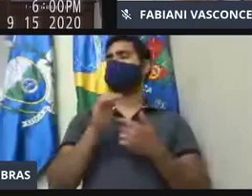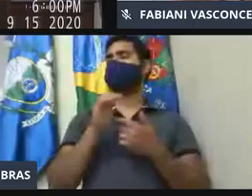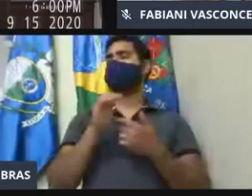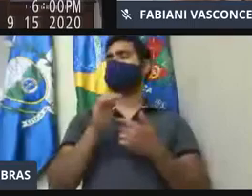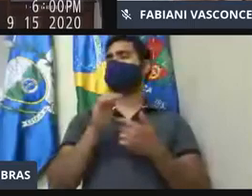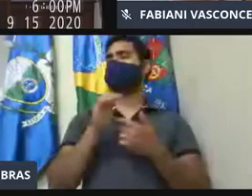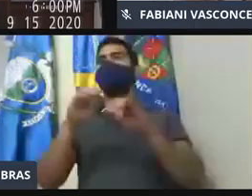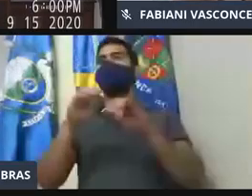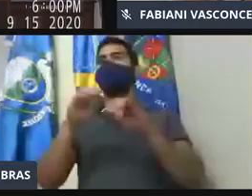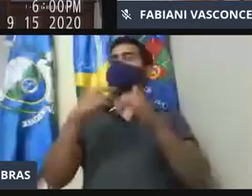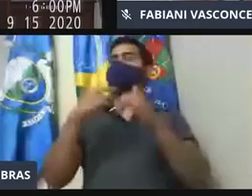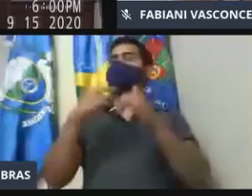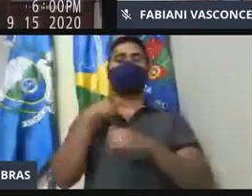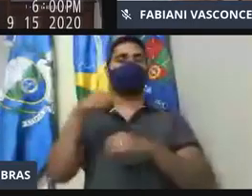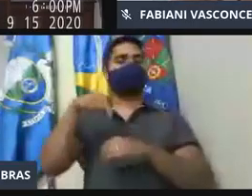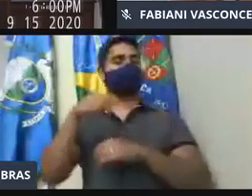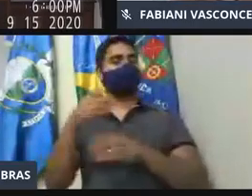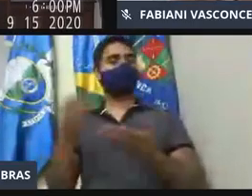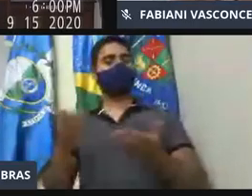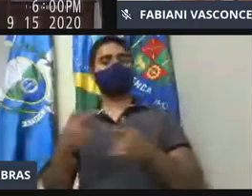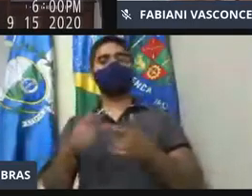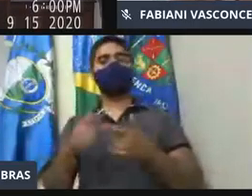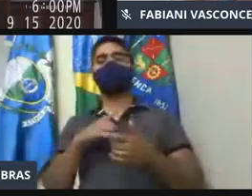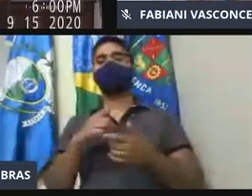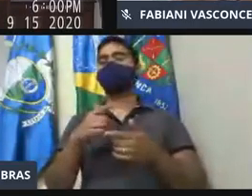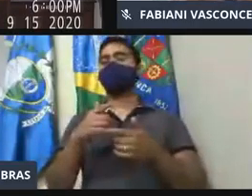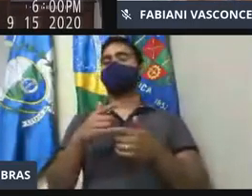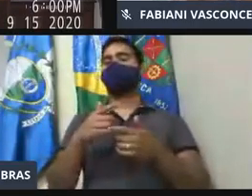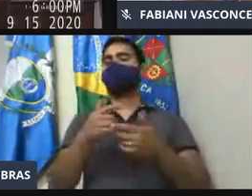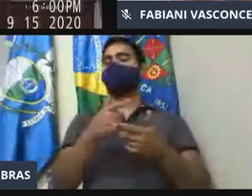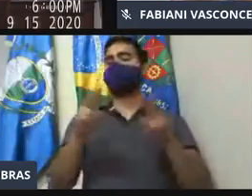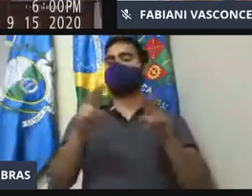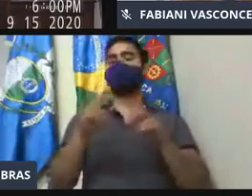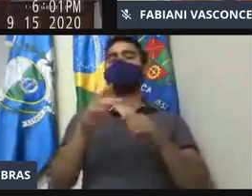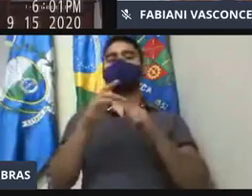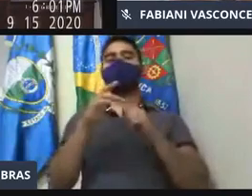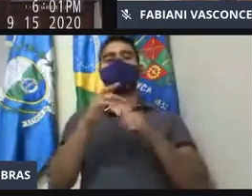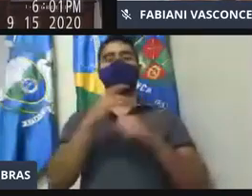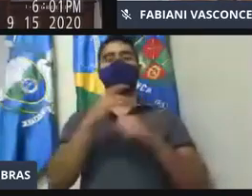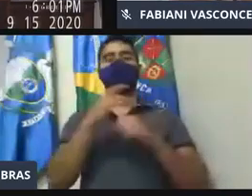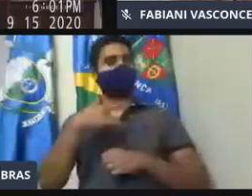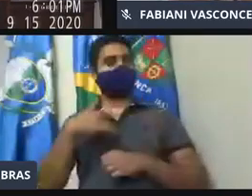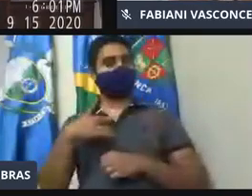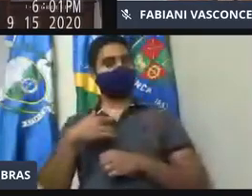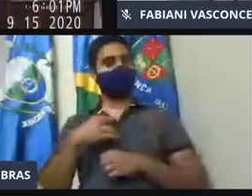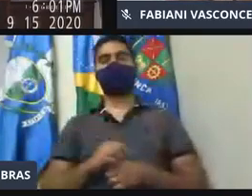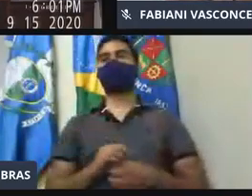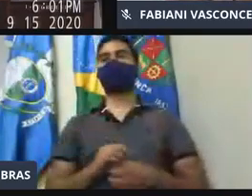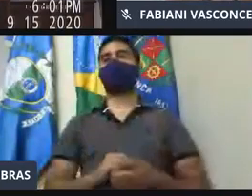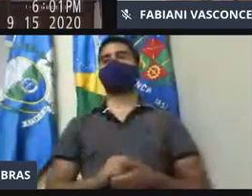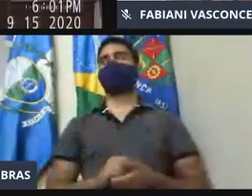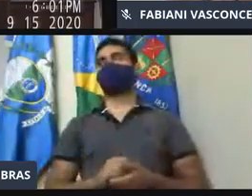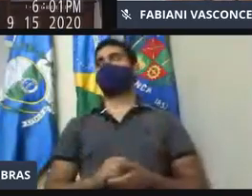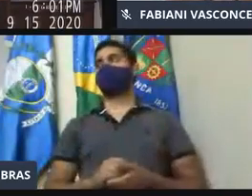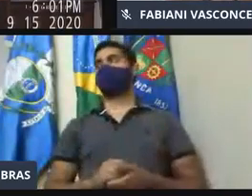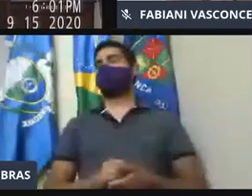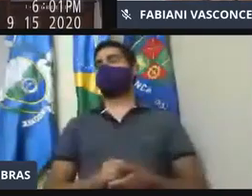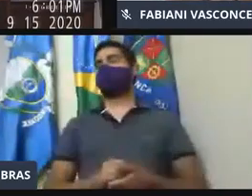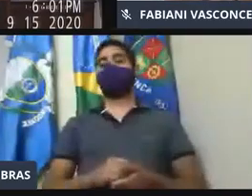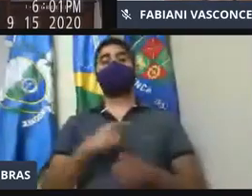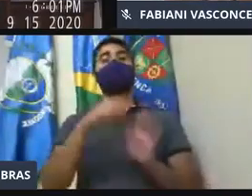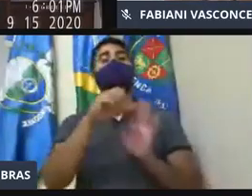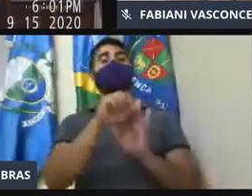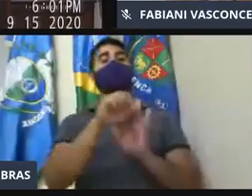está tratando questões de saúde. Gabriela Barcelos, assessora parlamentar. Tem o ofício